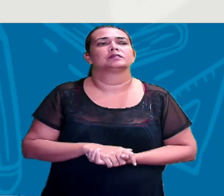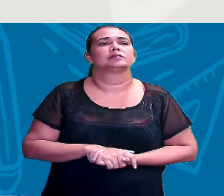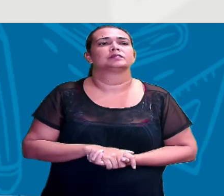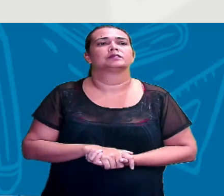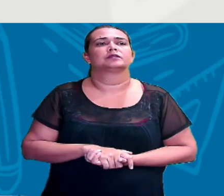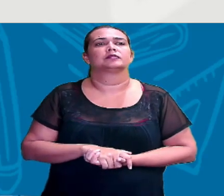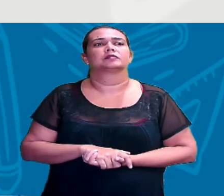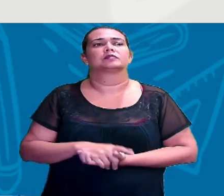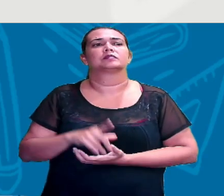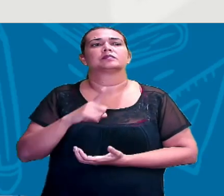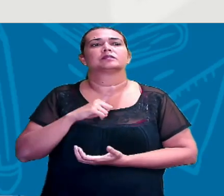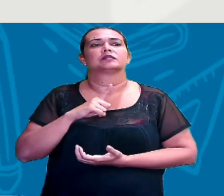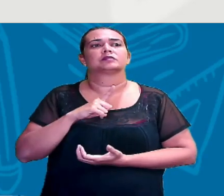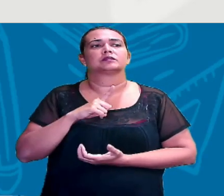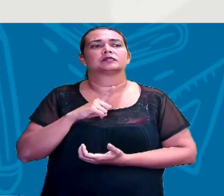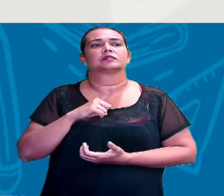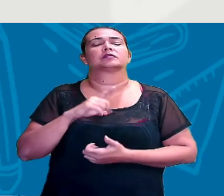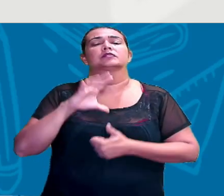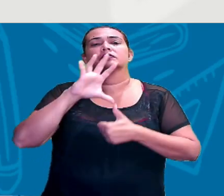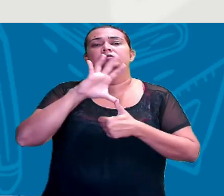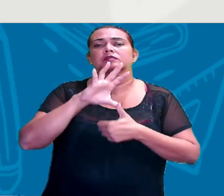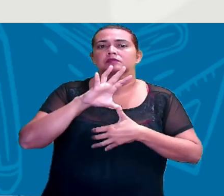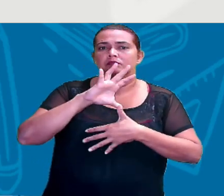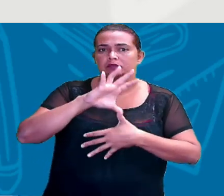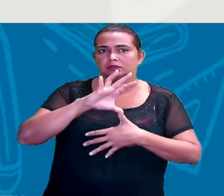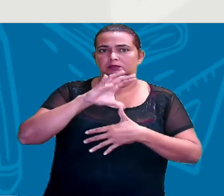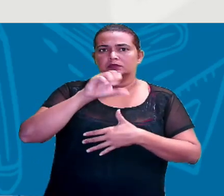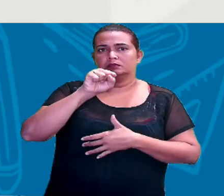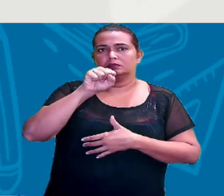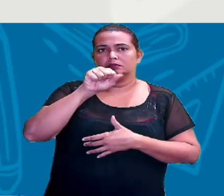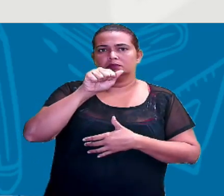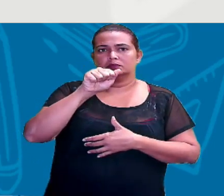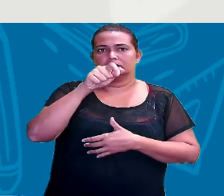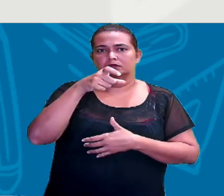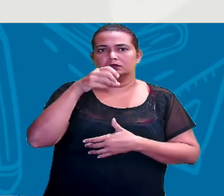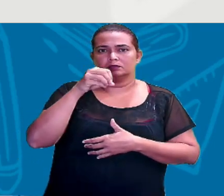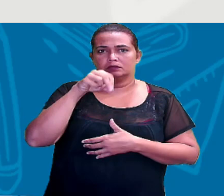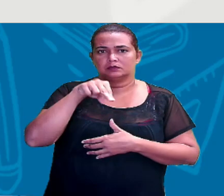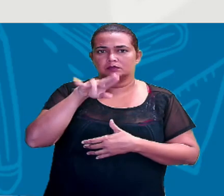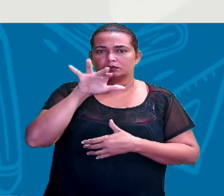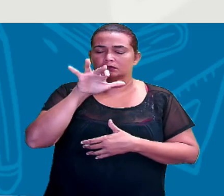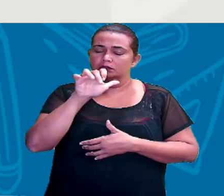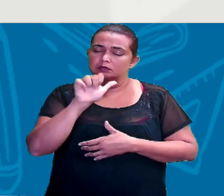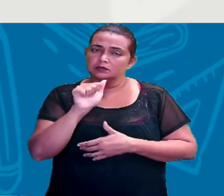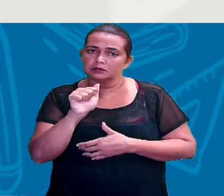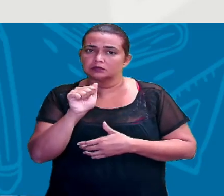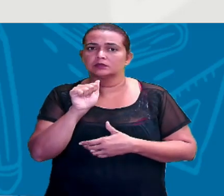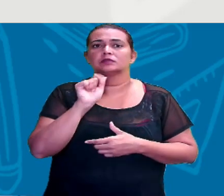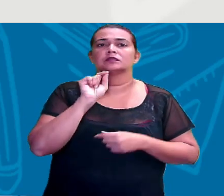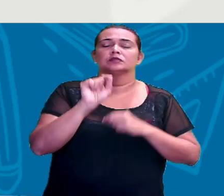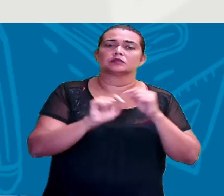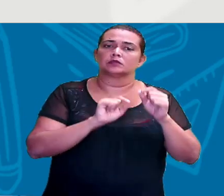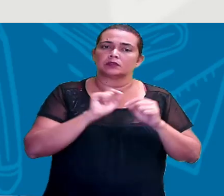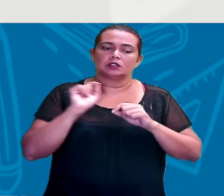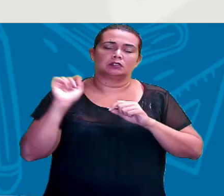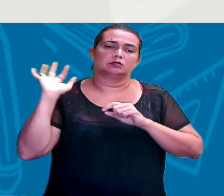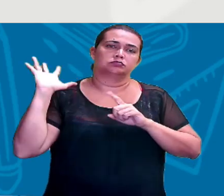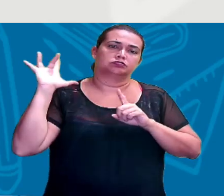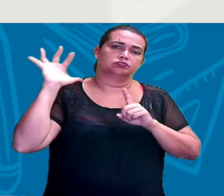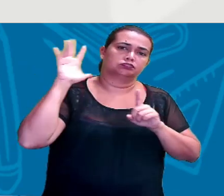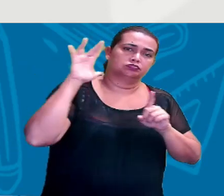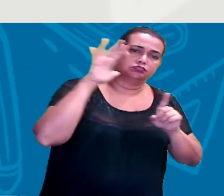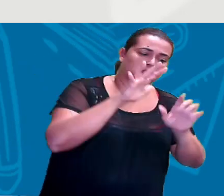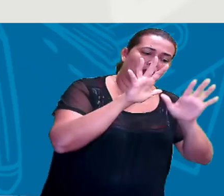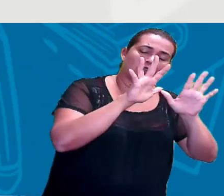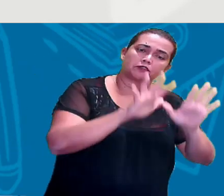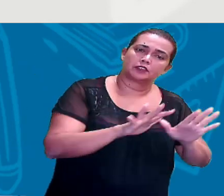América Anglo-Saxônica, né? Que ela foi a colonização de povoamento, que você pega, né?